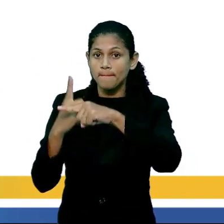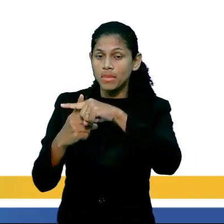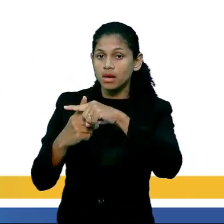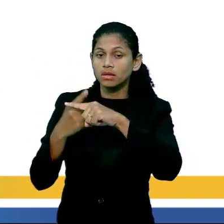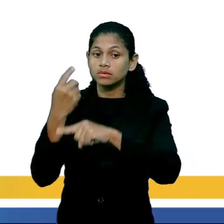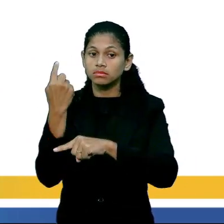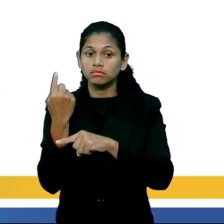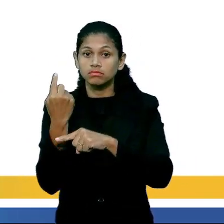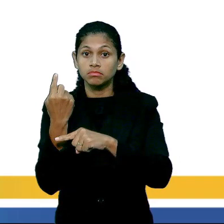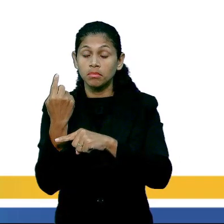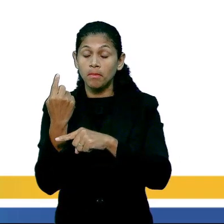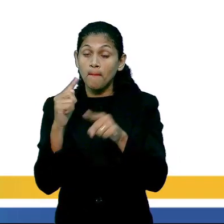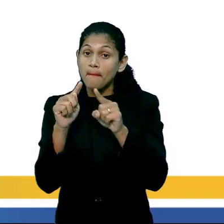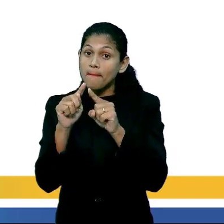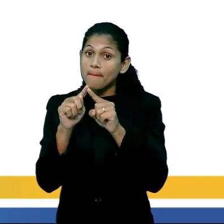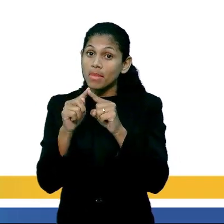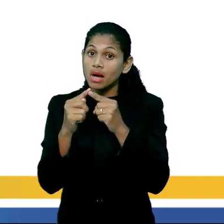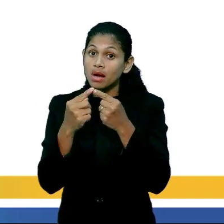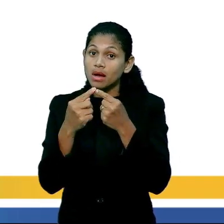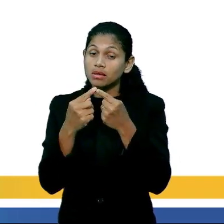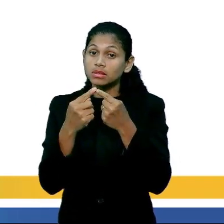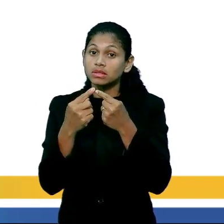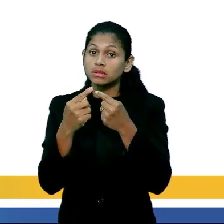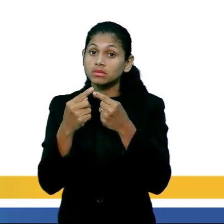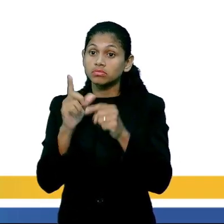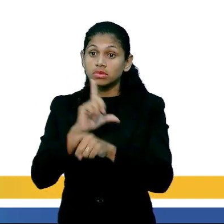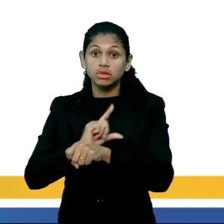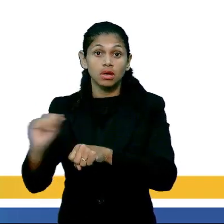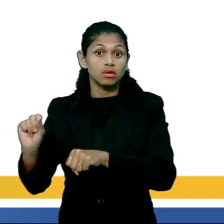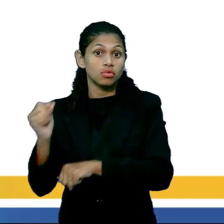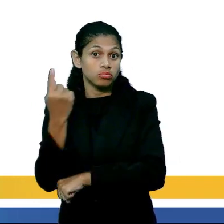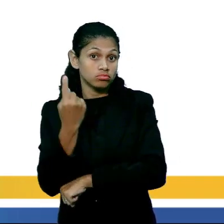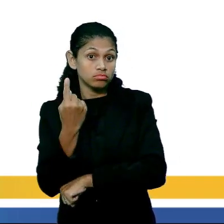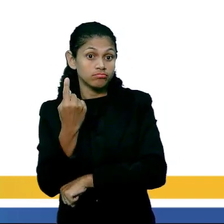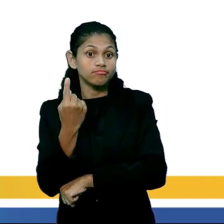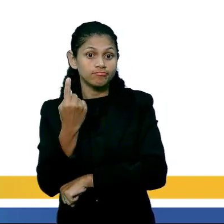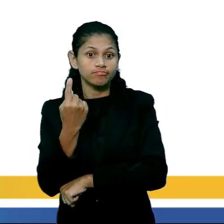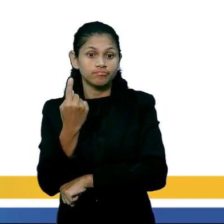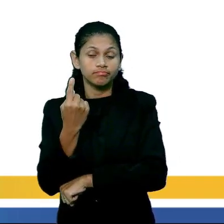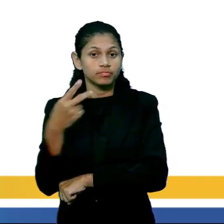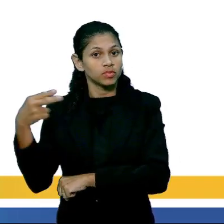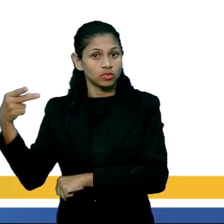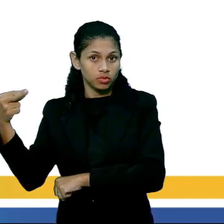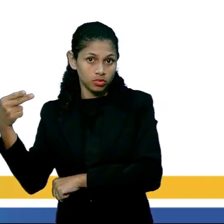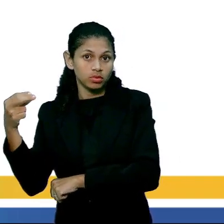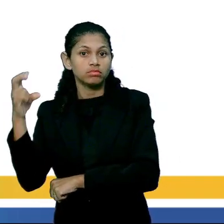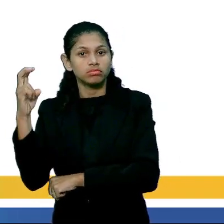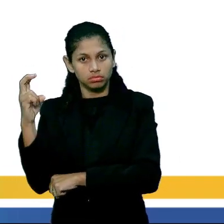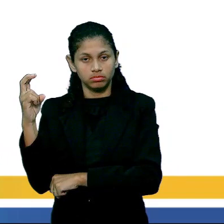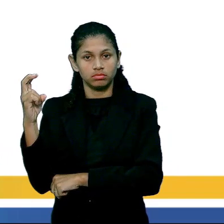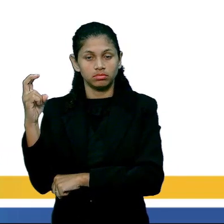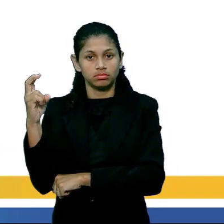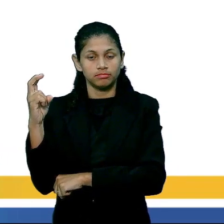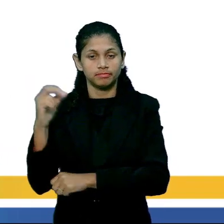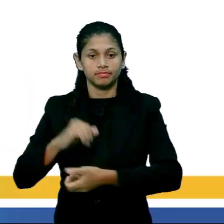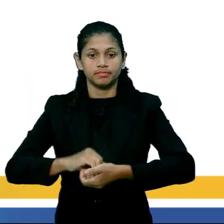uma recompensação deve ser um então 5 + 16 - 1 5